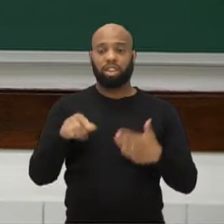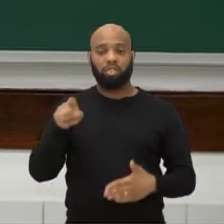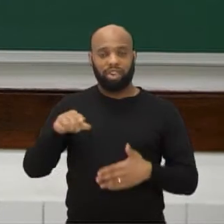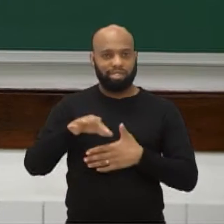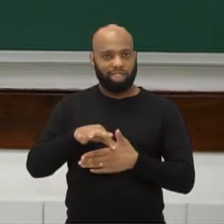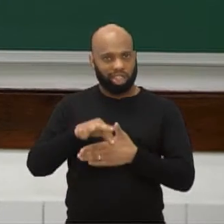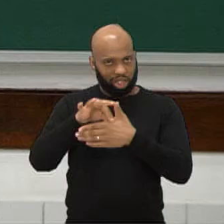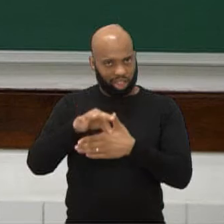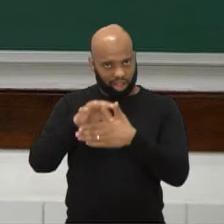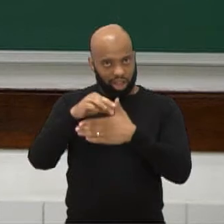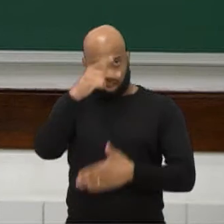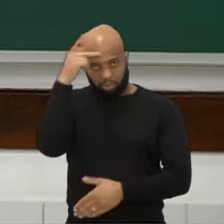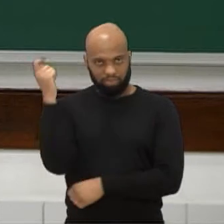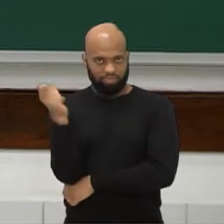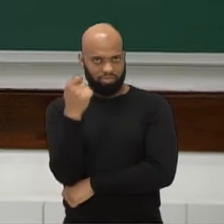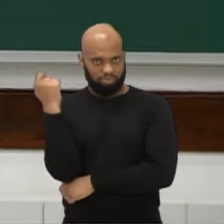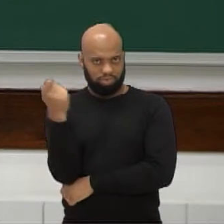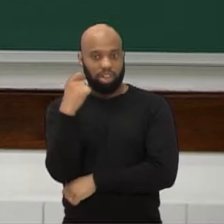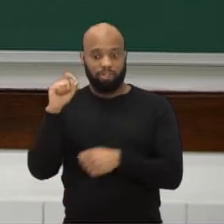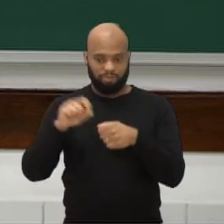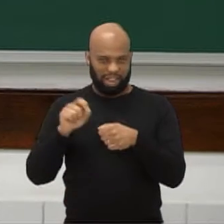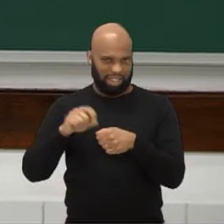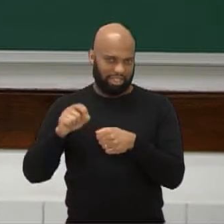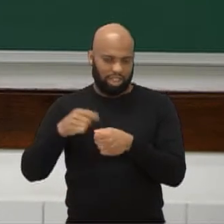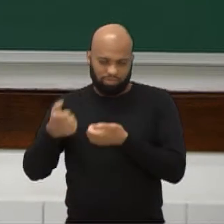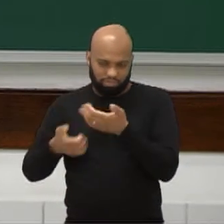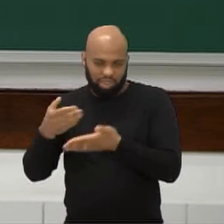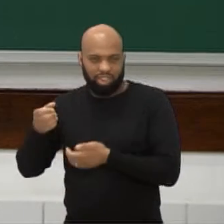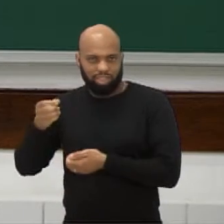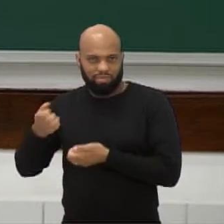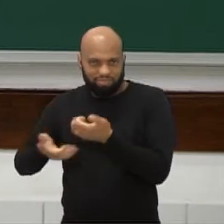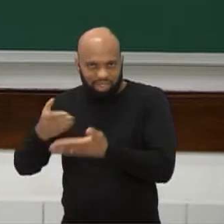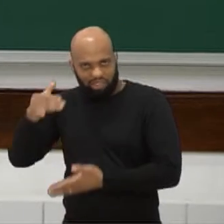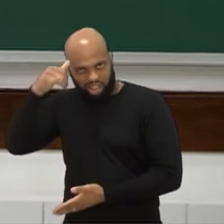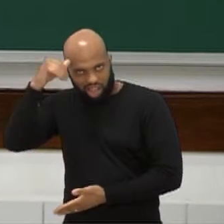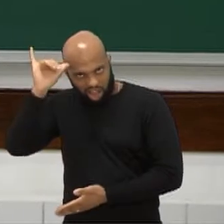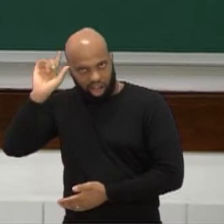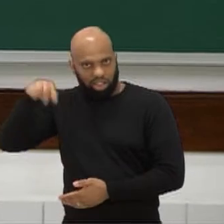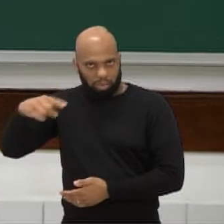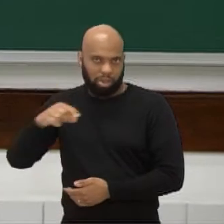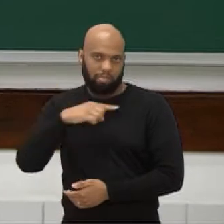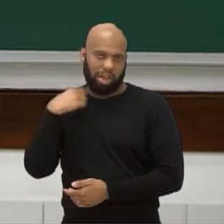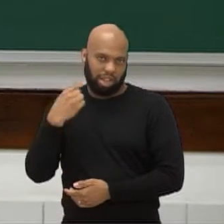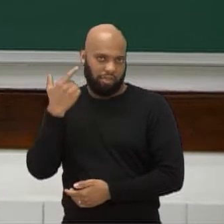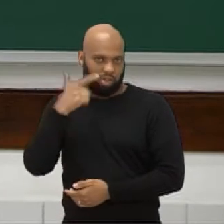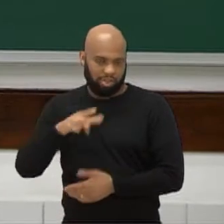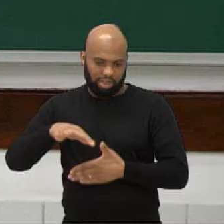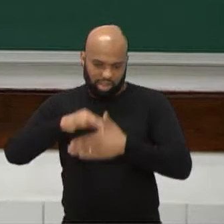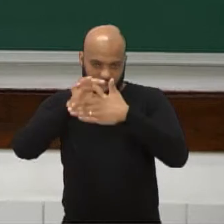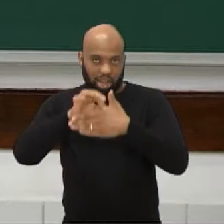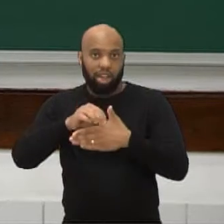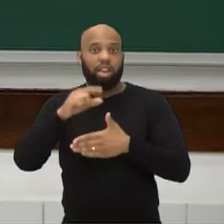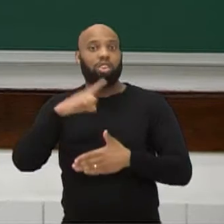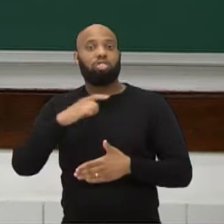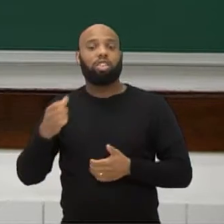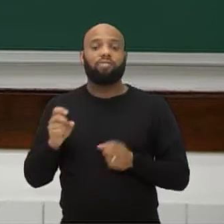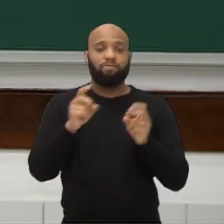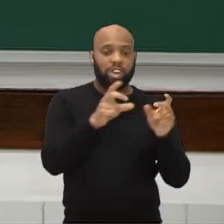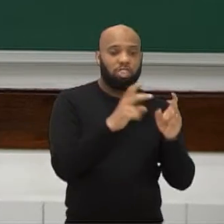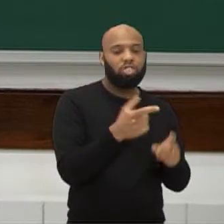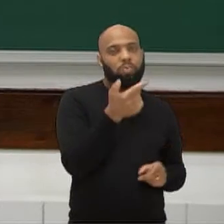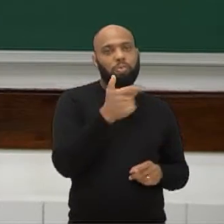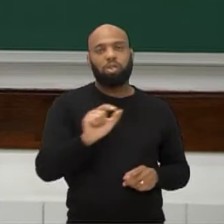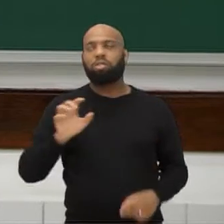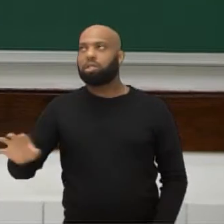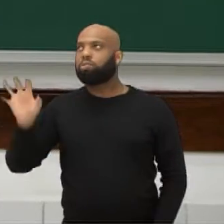carne que os gaúchos produziam, vamos dizer assim, criavam gado e produziam a carne, ela ia para outras